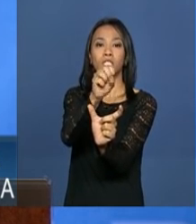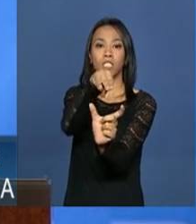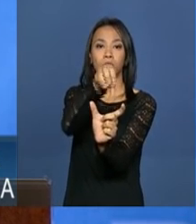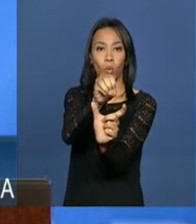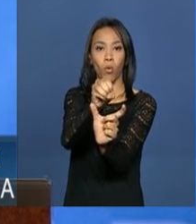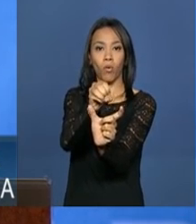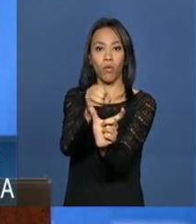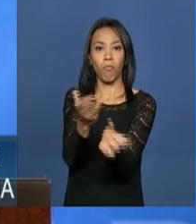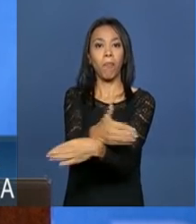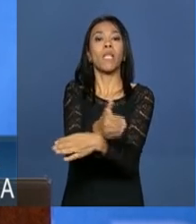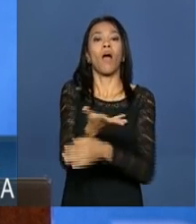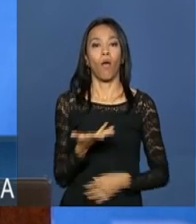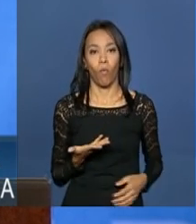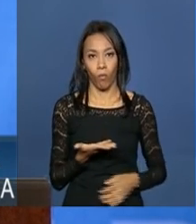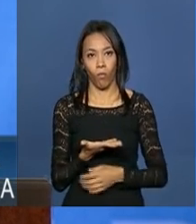banal.